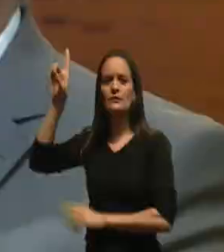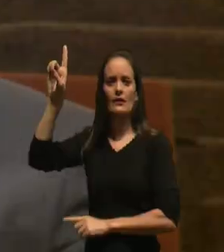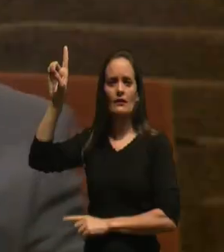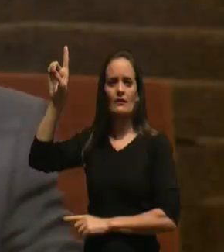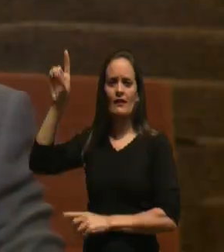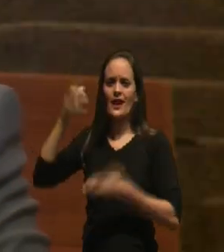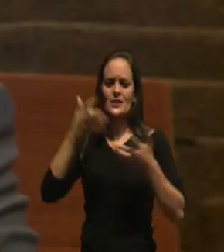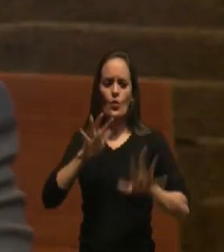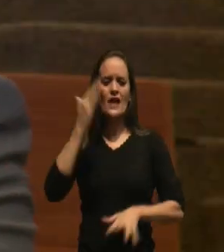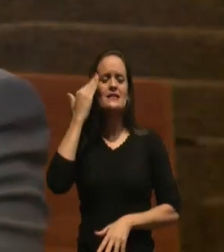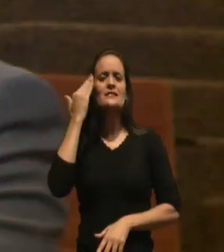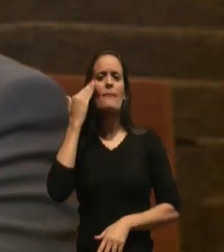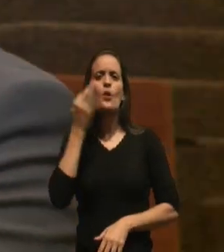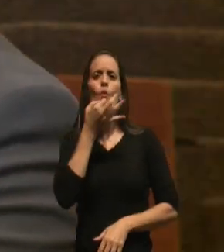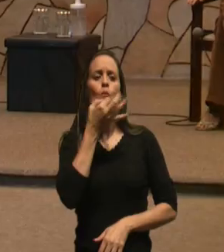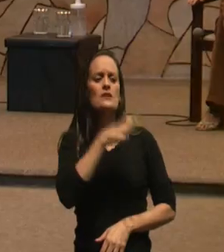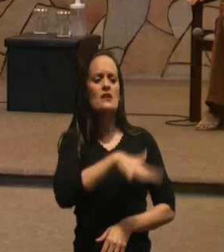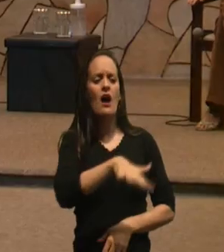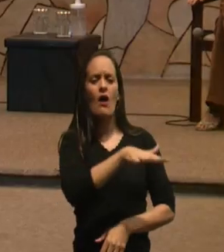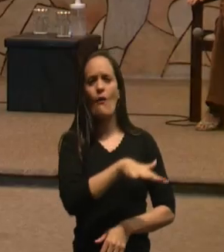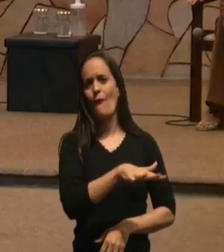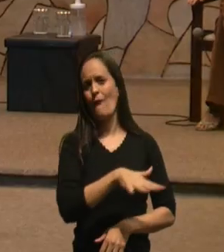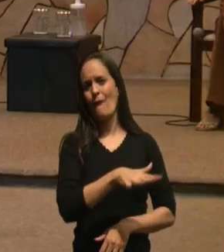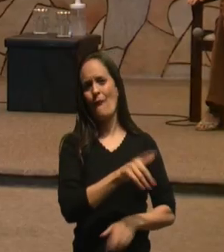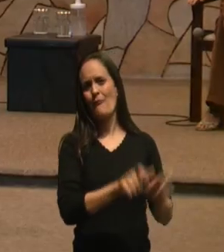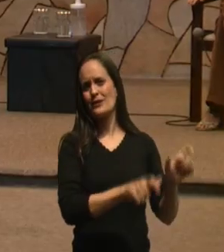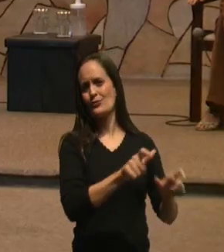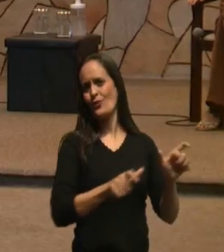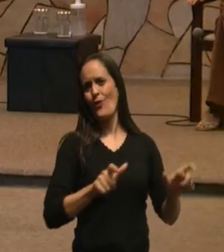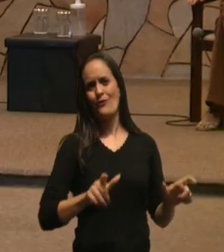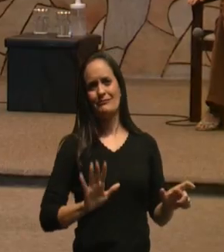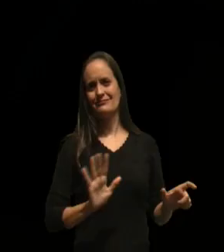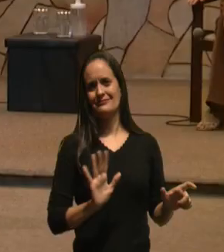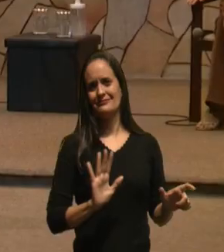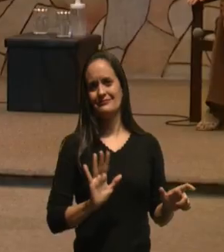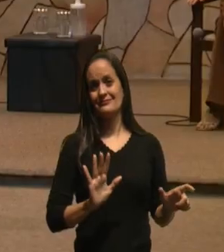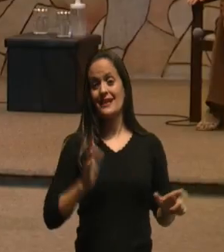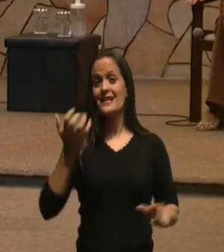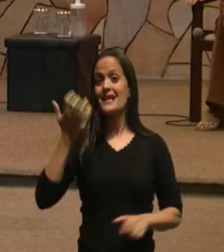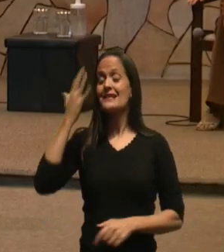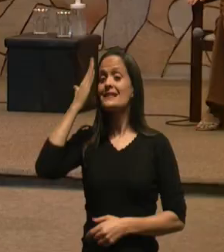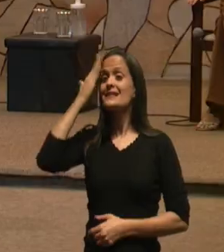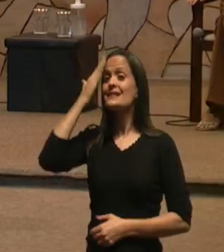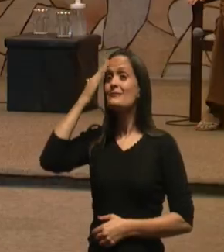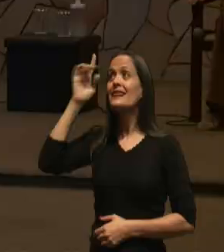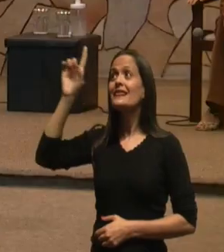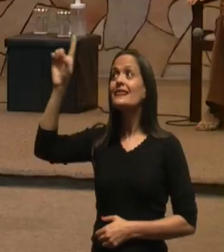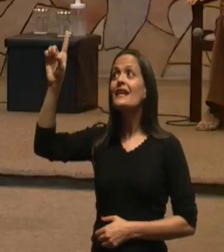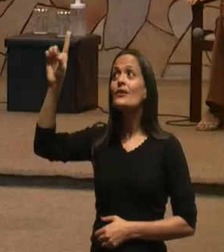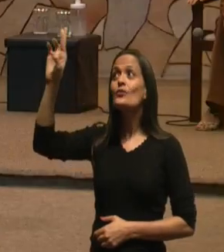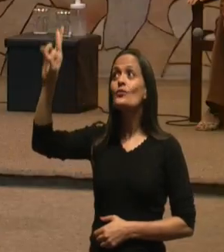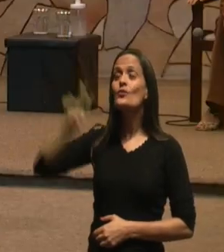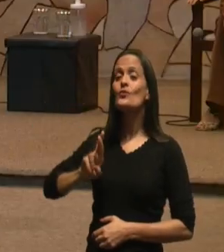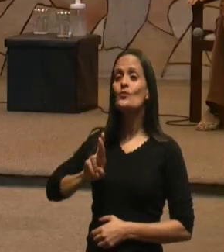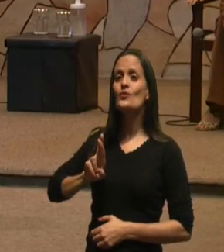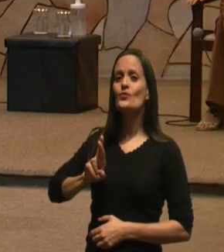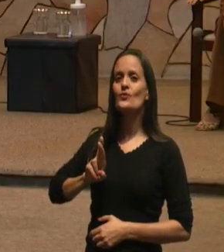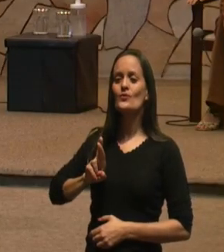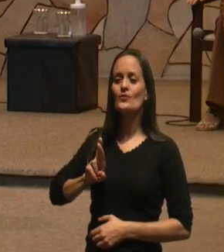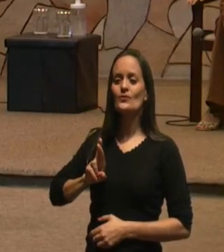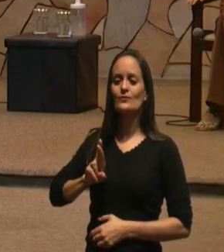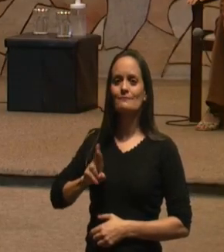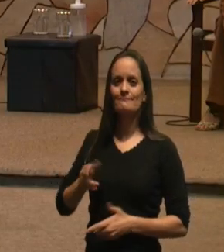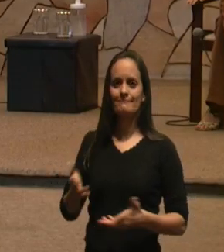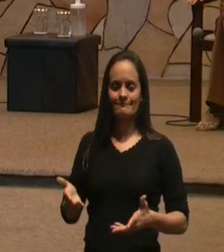toma decisões firmadas na resposta e na palavra do Senhor. E foi exatamente isto que